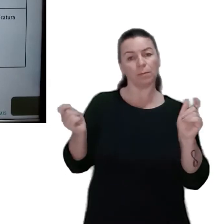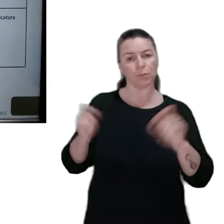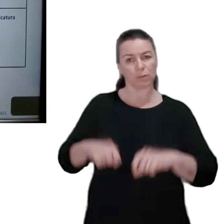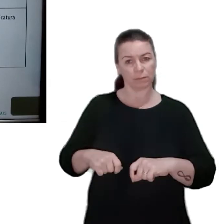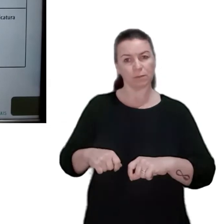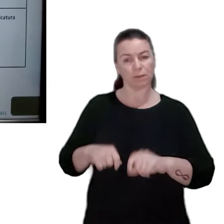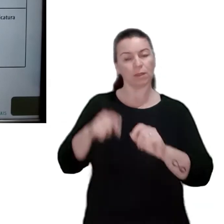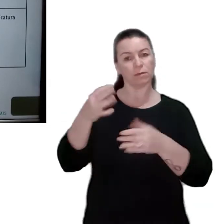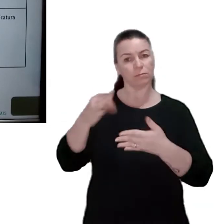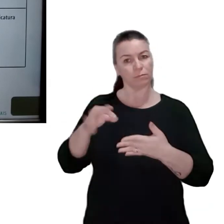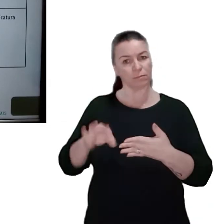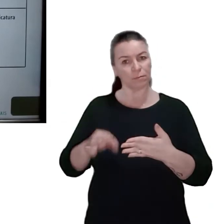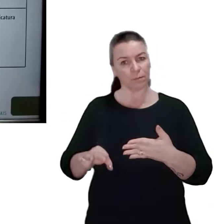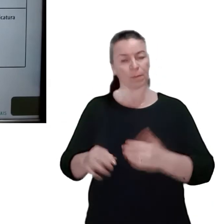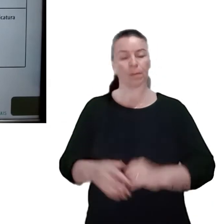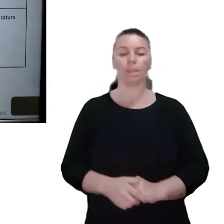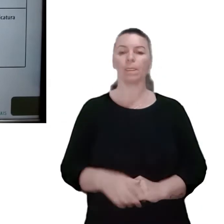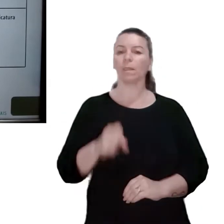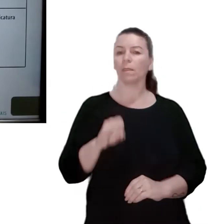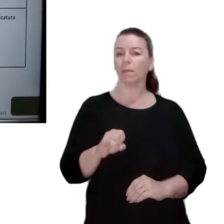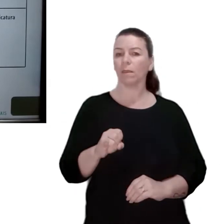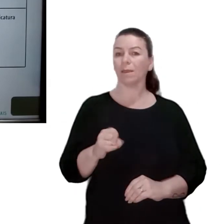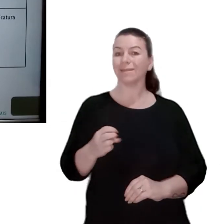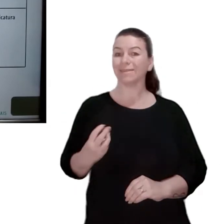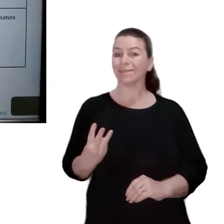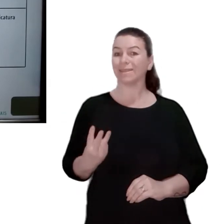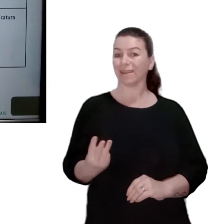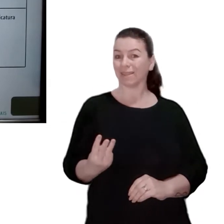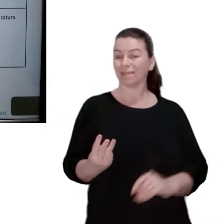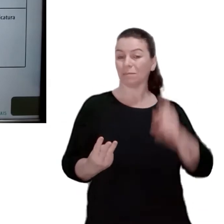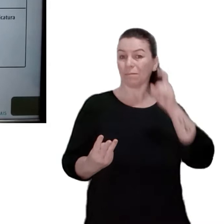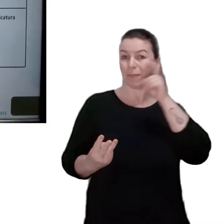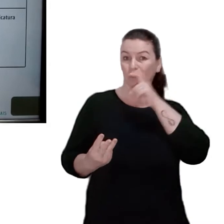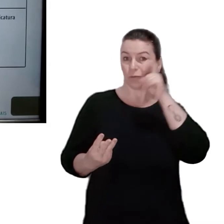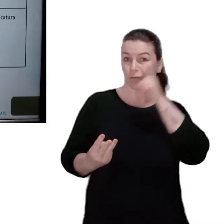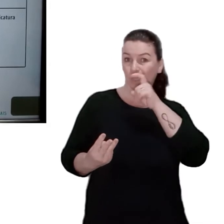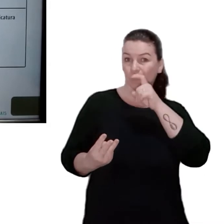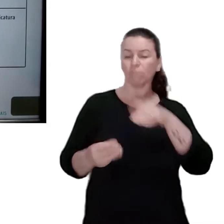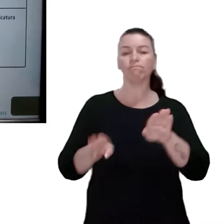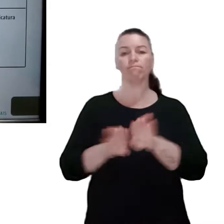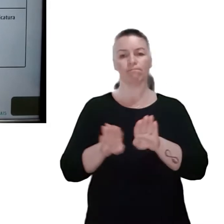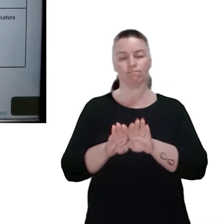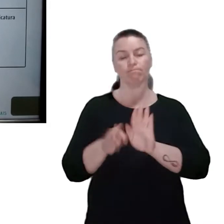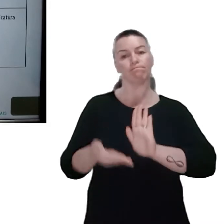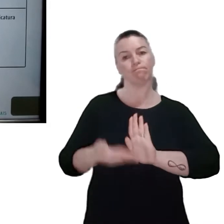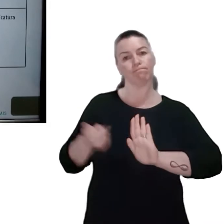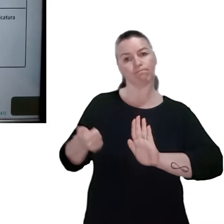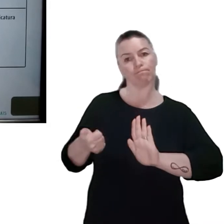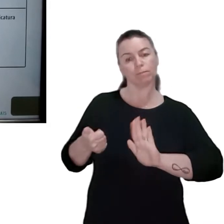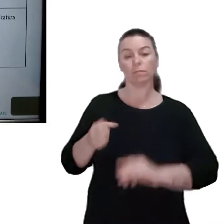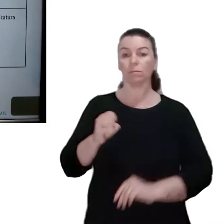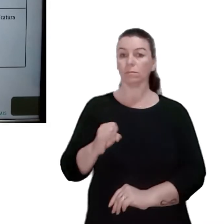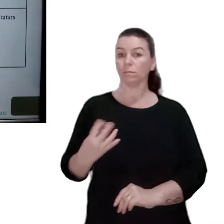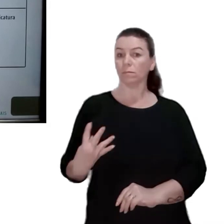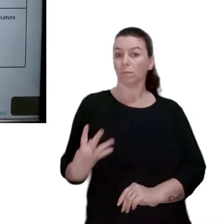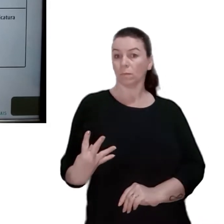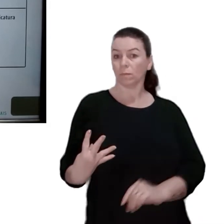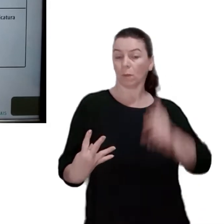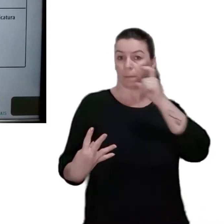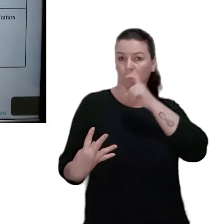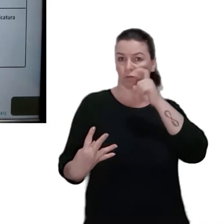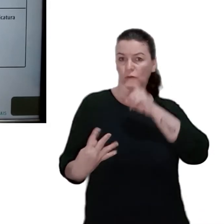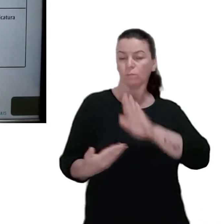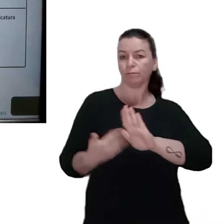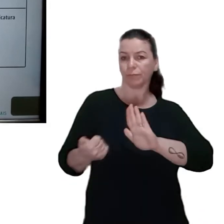de a gente avaliar dessa forma. Se exatamente 3 pessoas mentiram, também vamos descartar, e se 4 pessoas mentiram, vamos